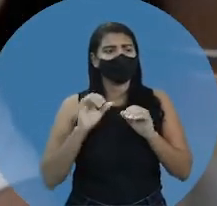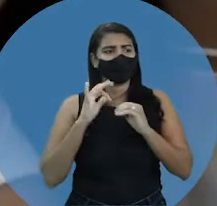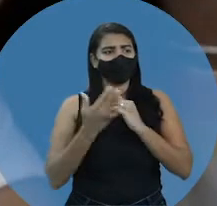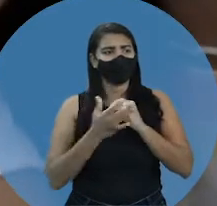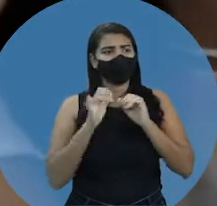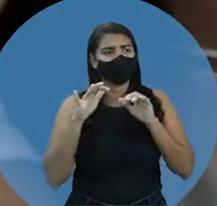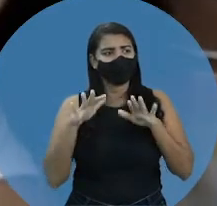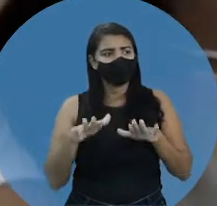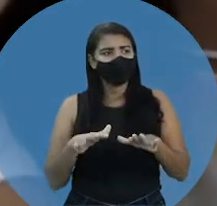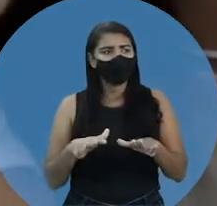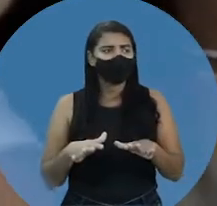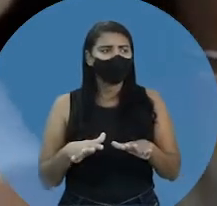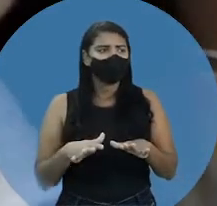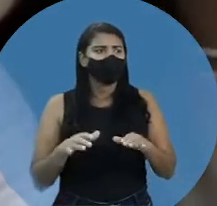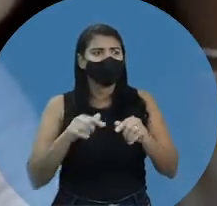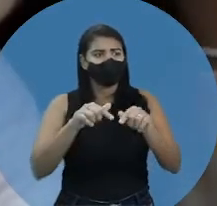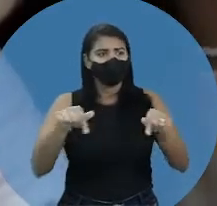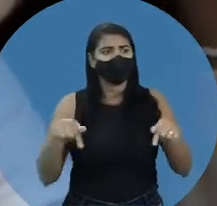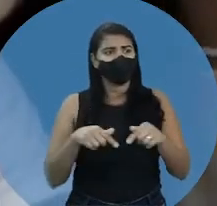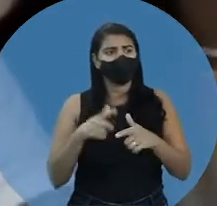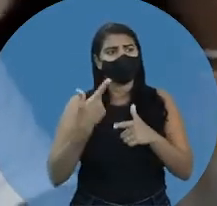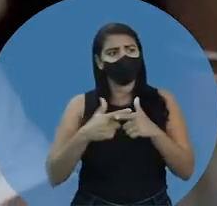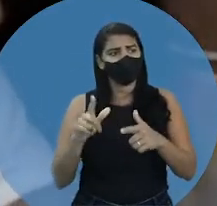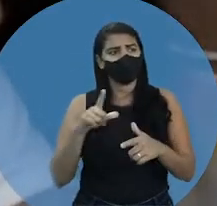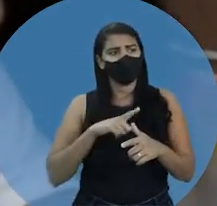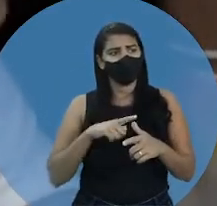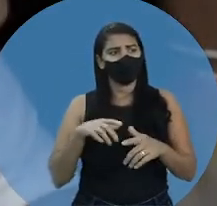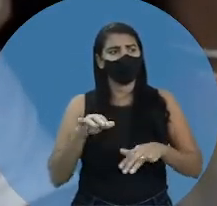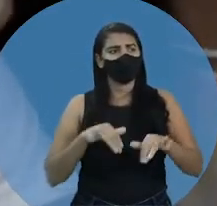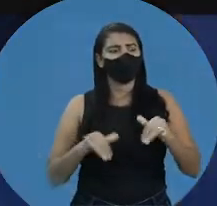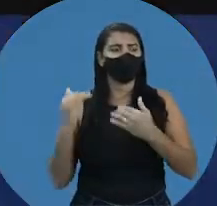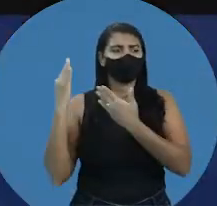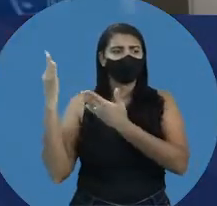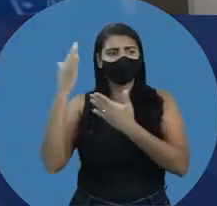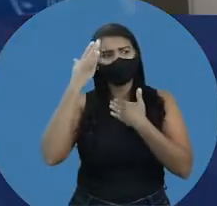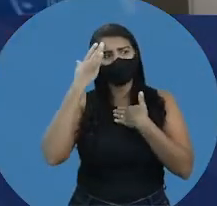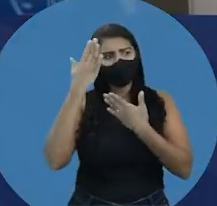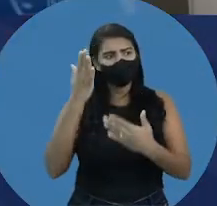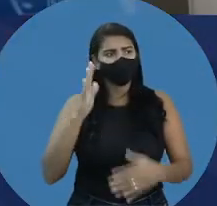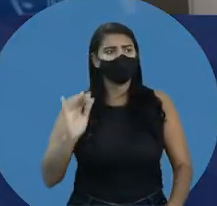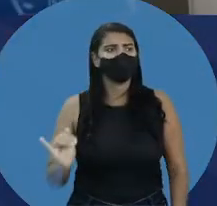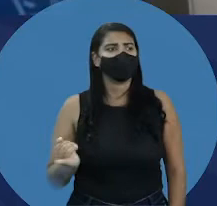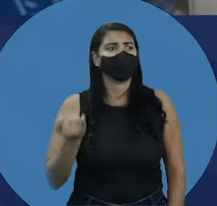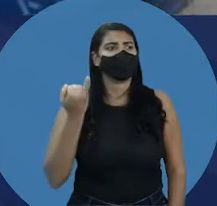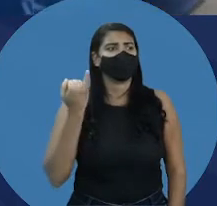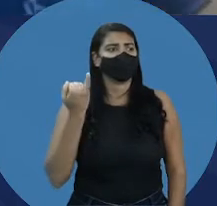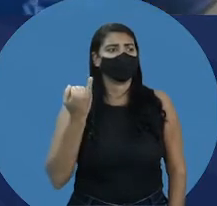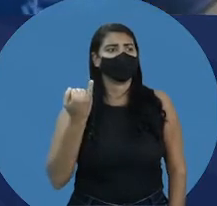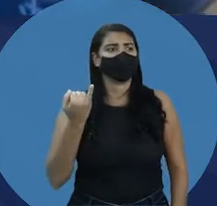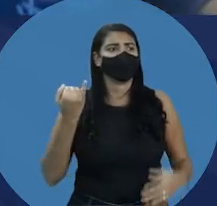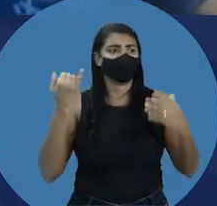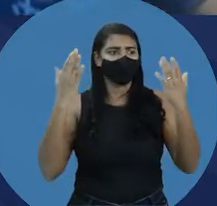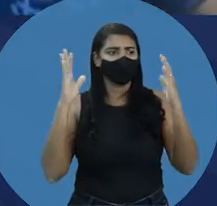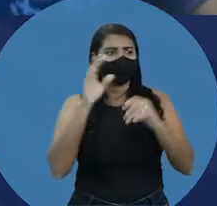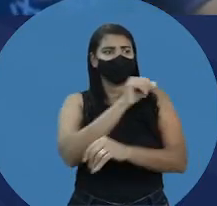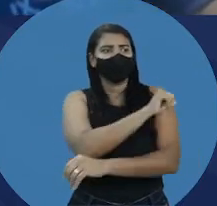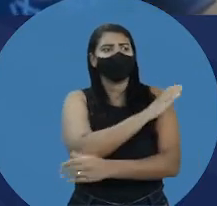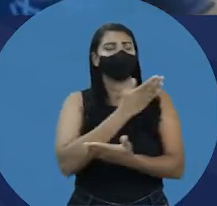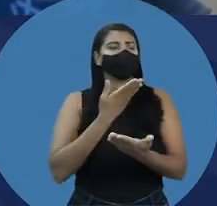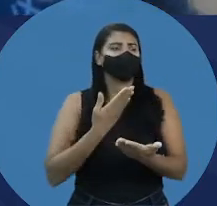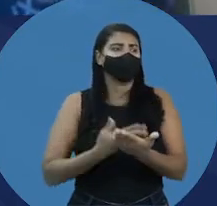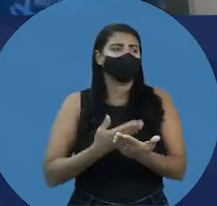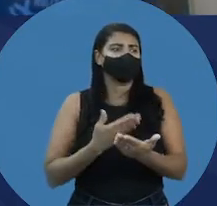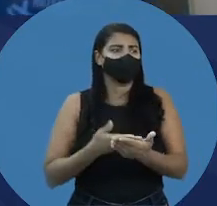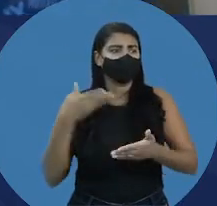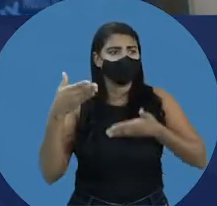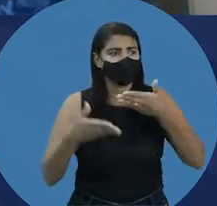ausência de laboratório aqui na EREM. E aí eu gostaria de agradecer a oportunidade, né, e de parabenizar os meus alunos pelo